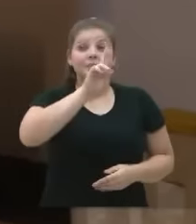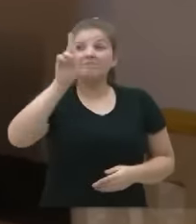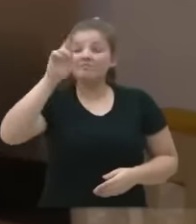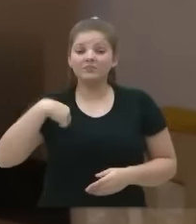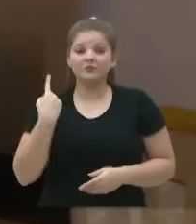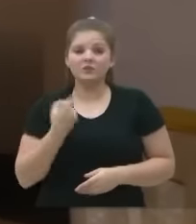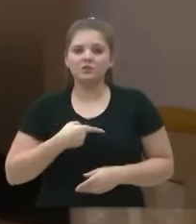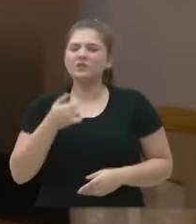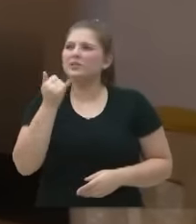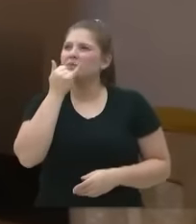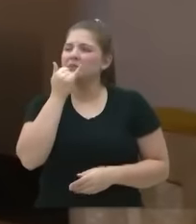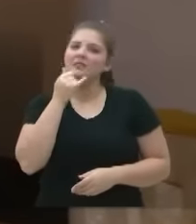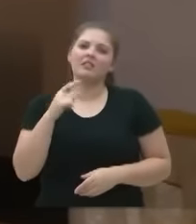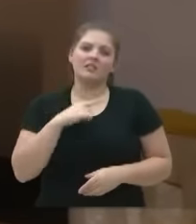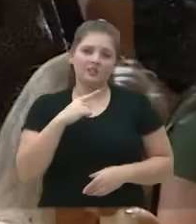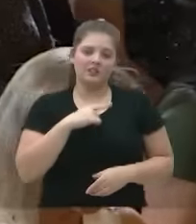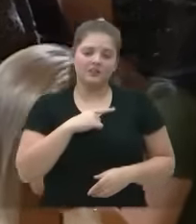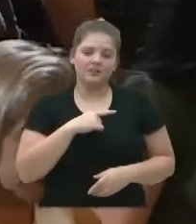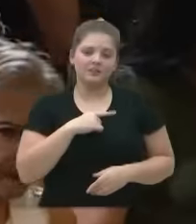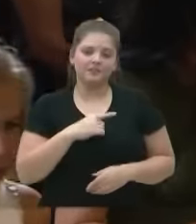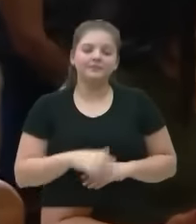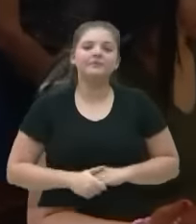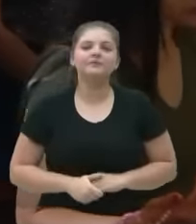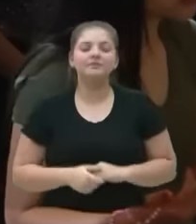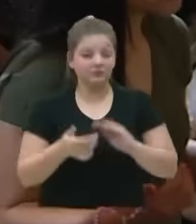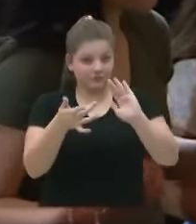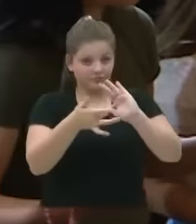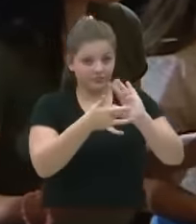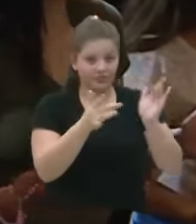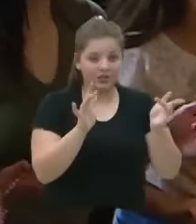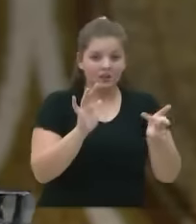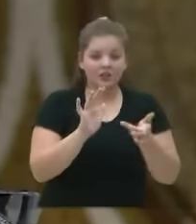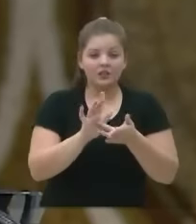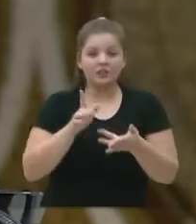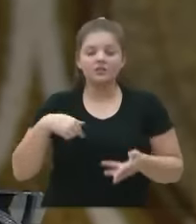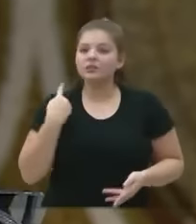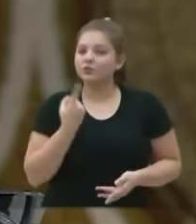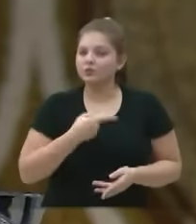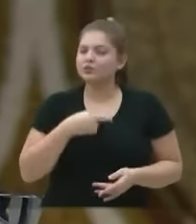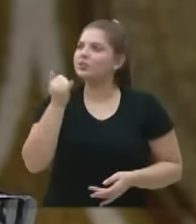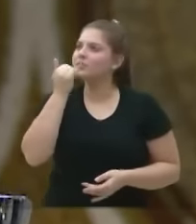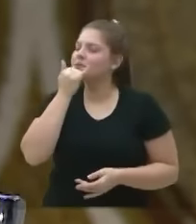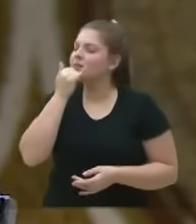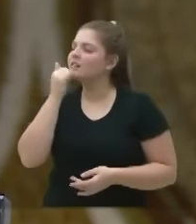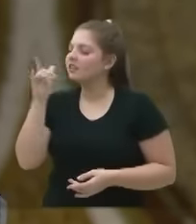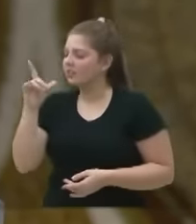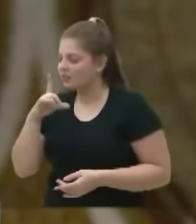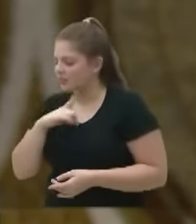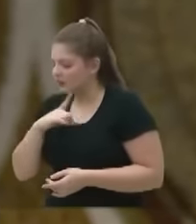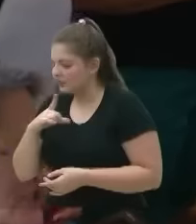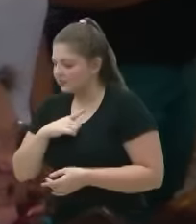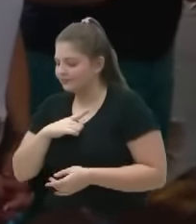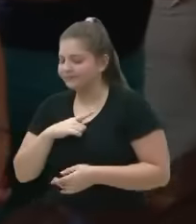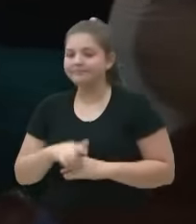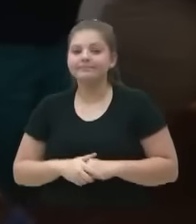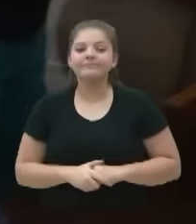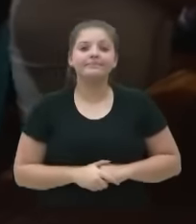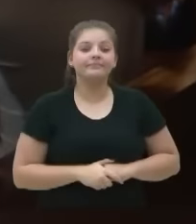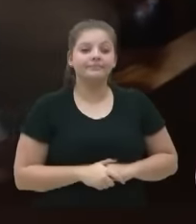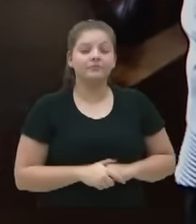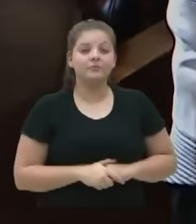Senhor, tende piedade de nós. Senhor, tende piedade de nós. Cristo, tende piedade de nós.